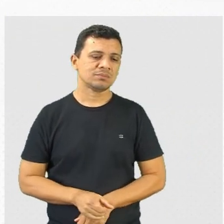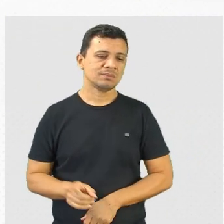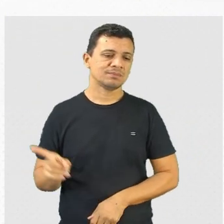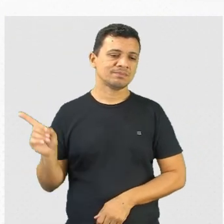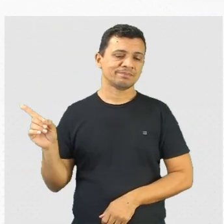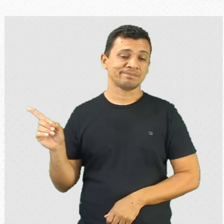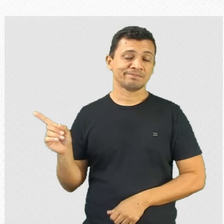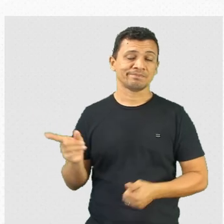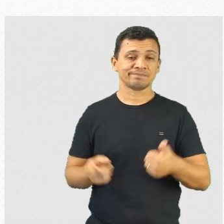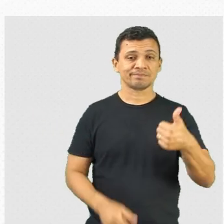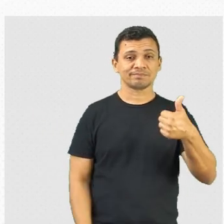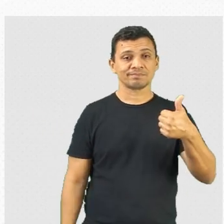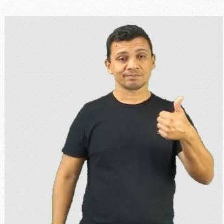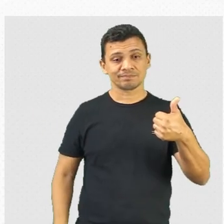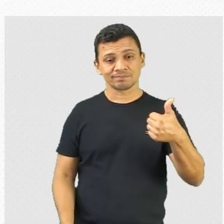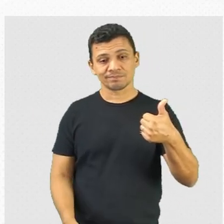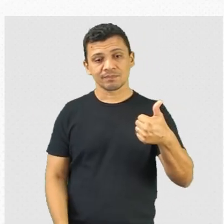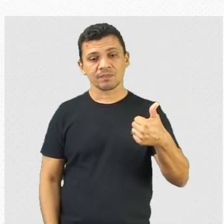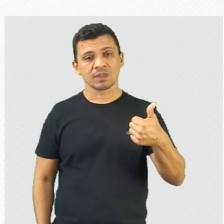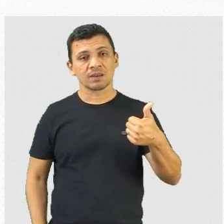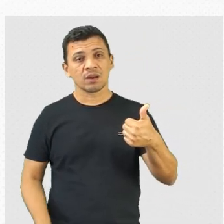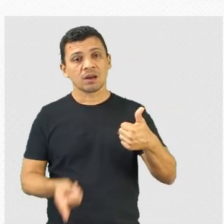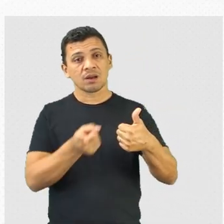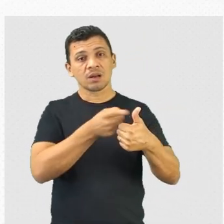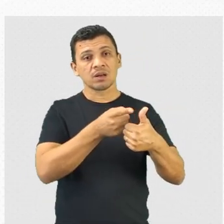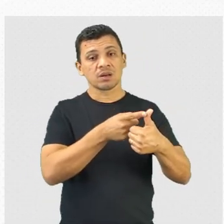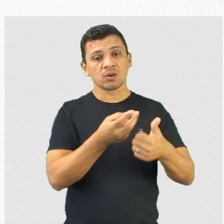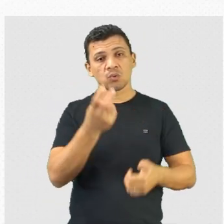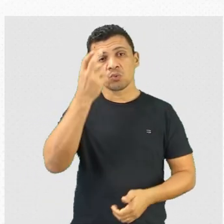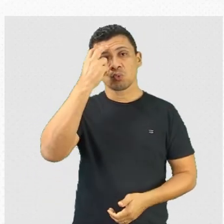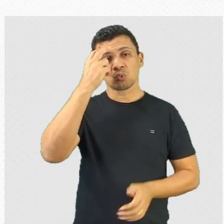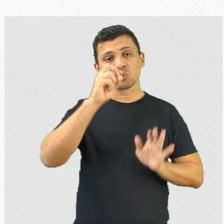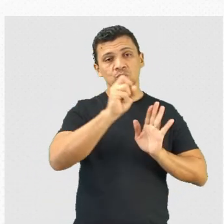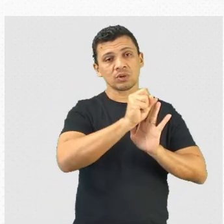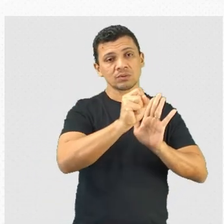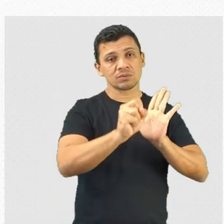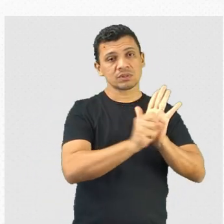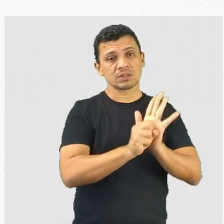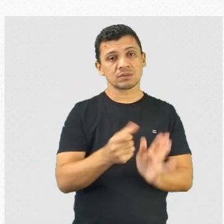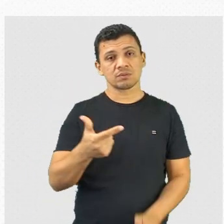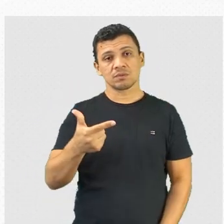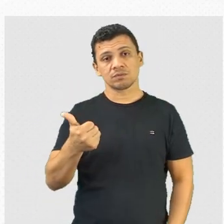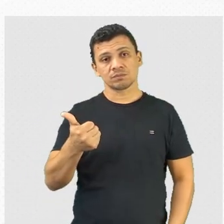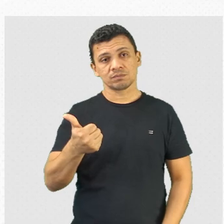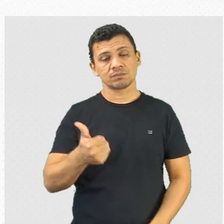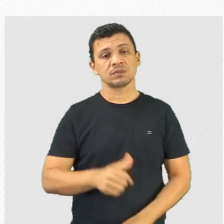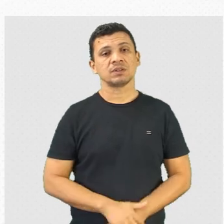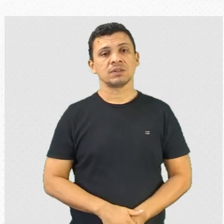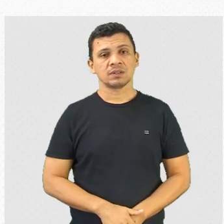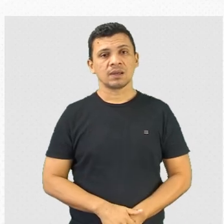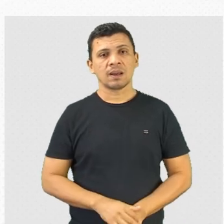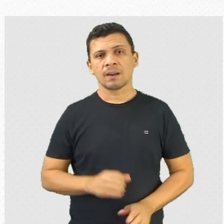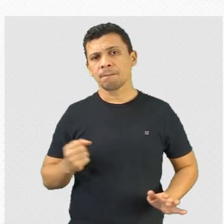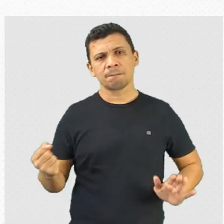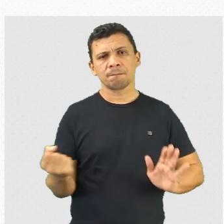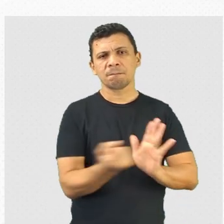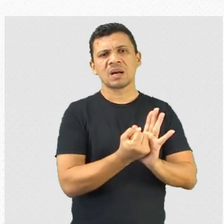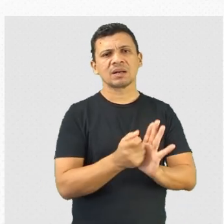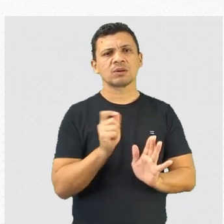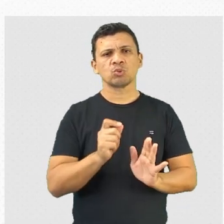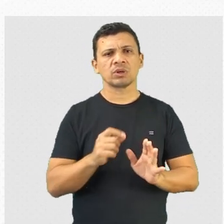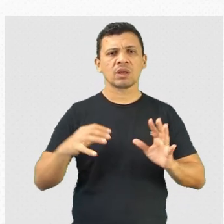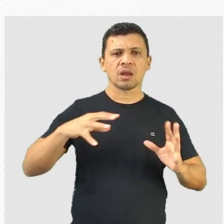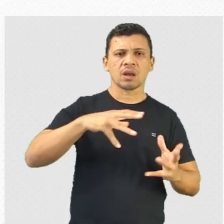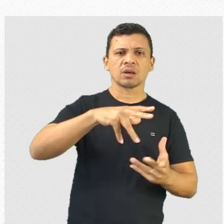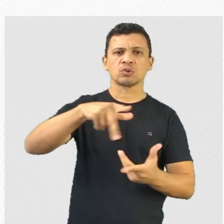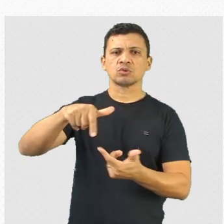Então, o primeiro ponto da gente é sobre cultura no século XXI. Pessoal, a cultura hoje é marcada pela